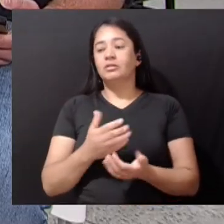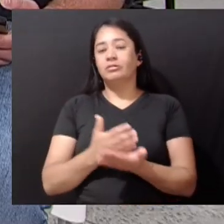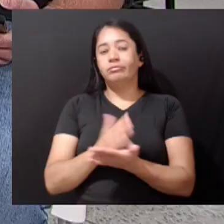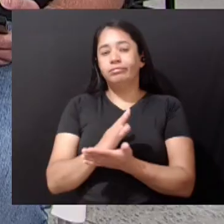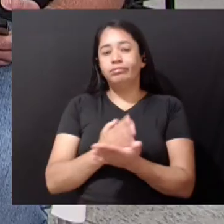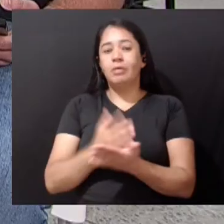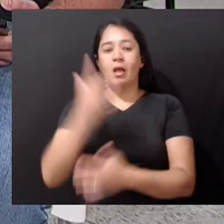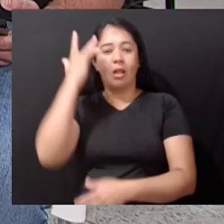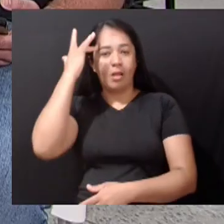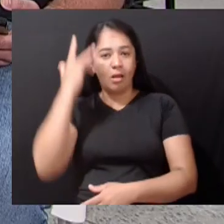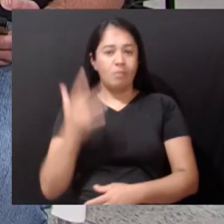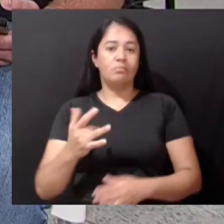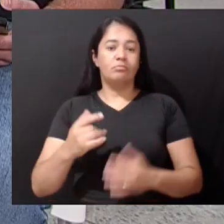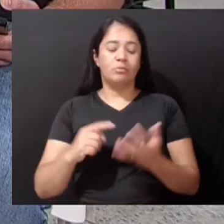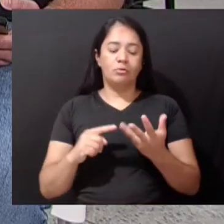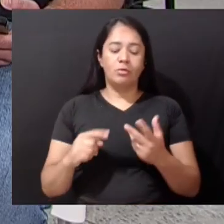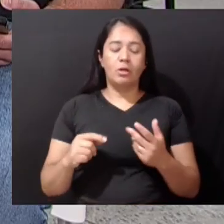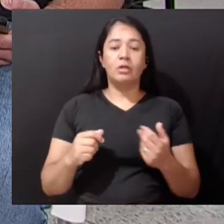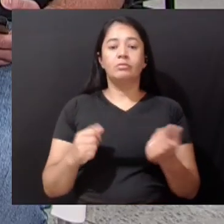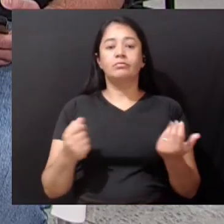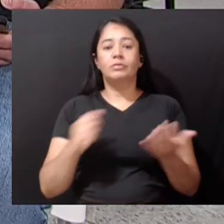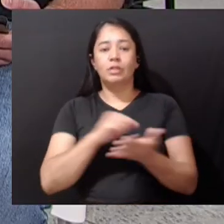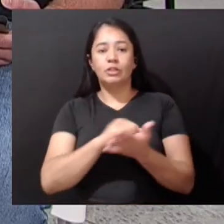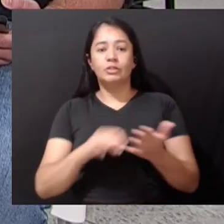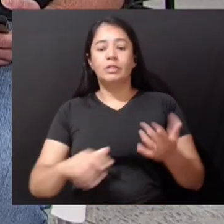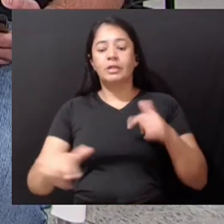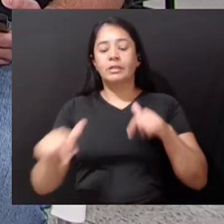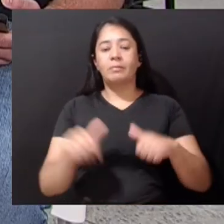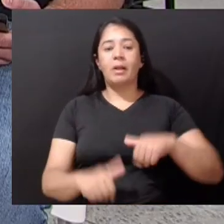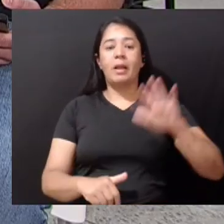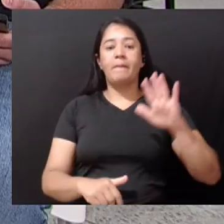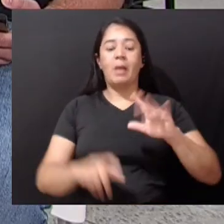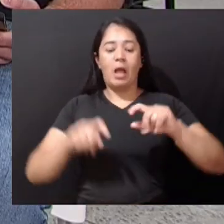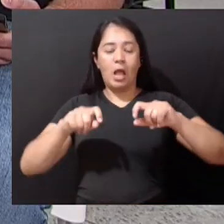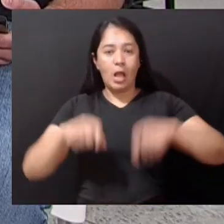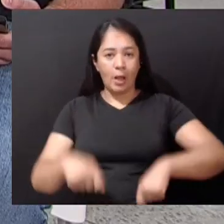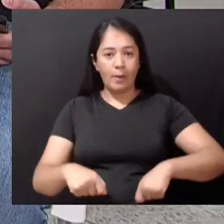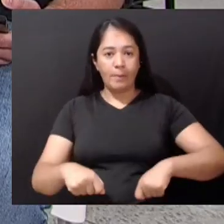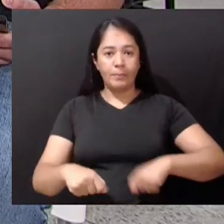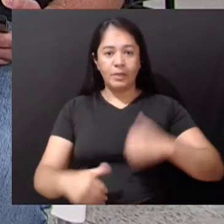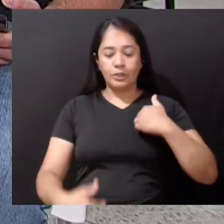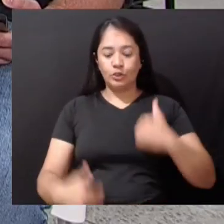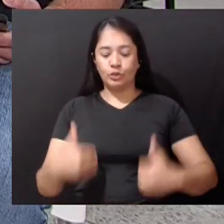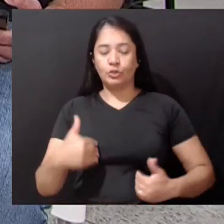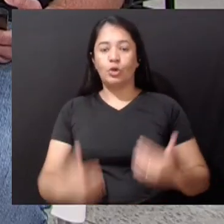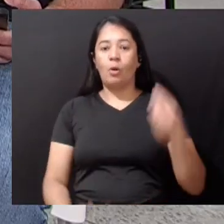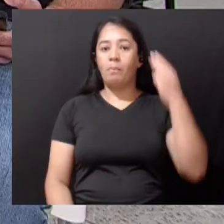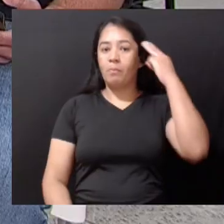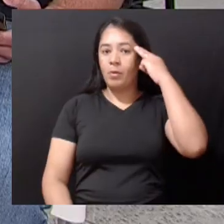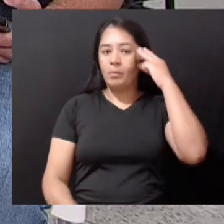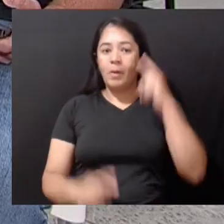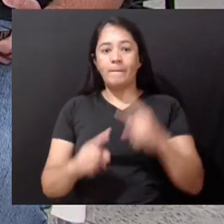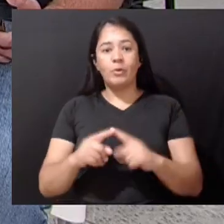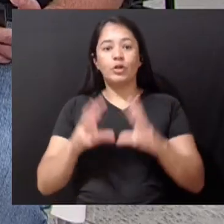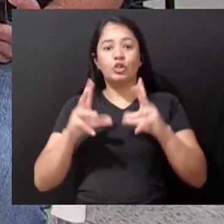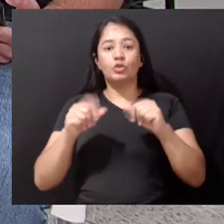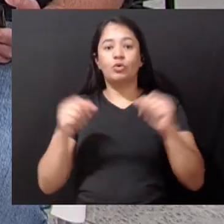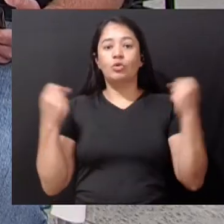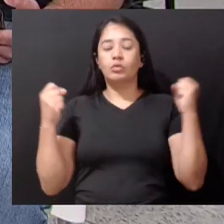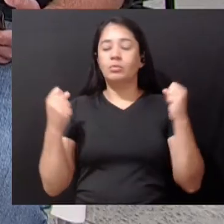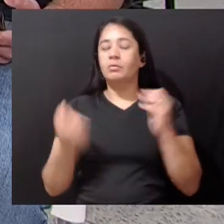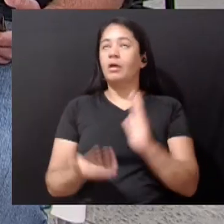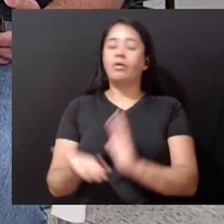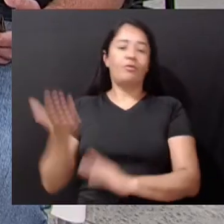são atividades que trabalhem mais a condição de corpo e mente, porque todo o preparo foi feito anteriormente, da